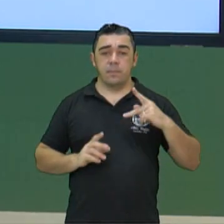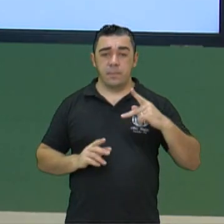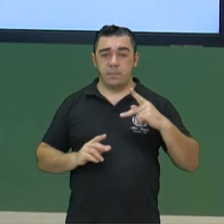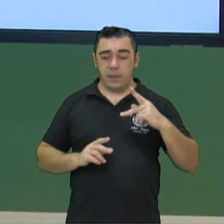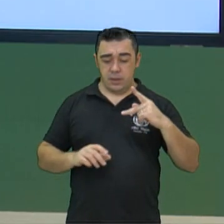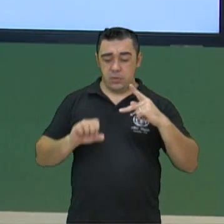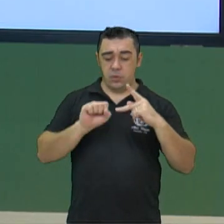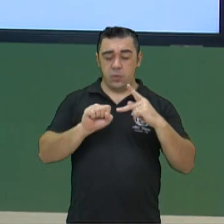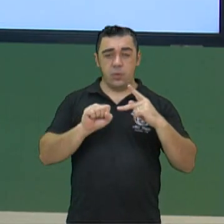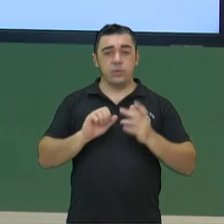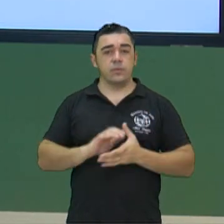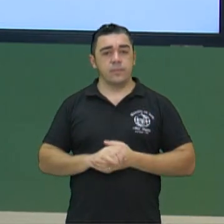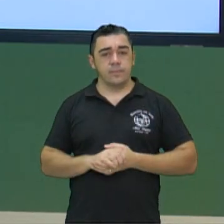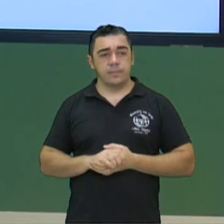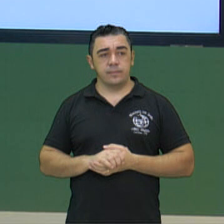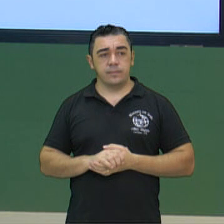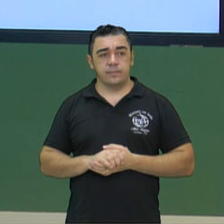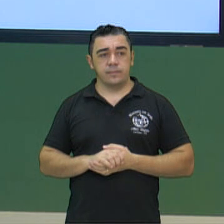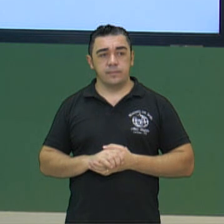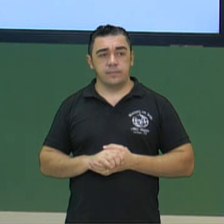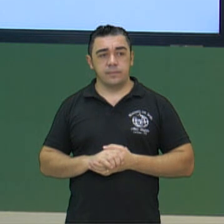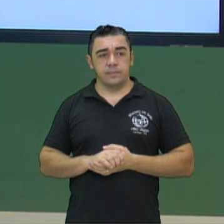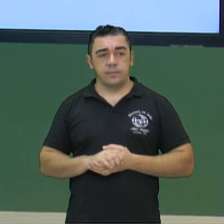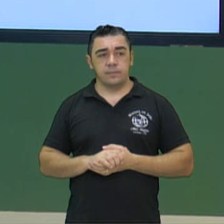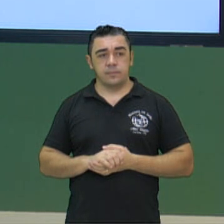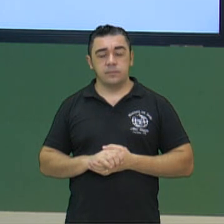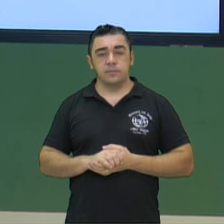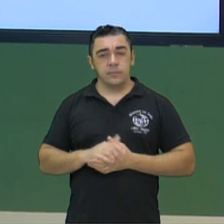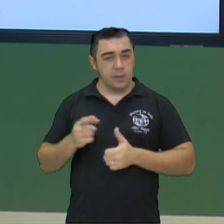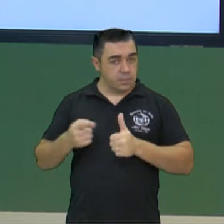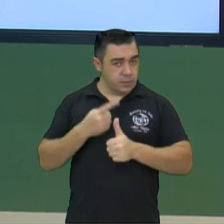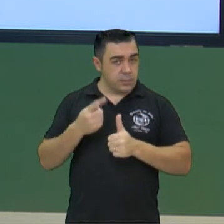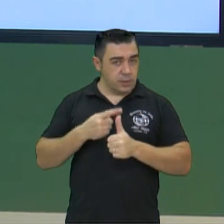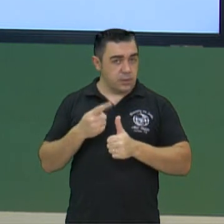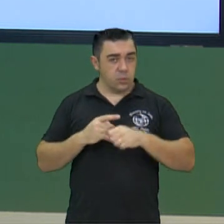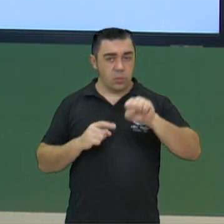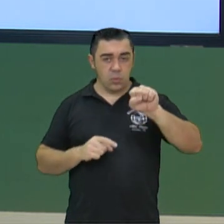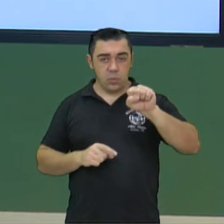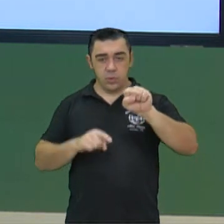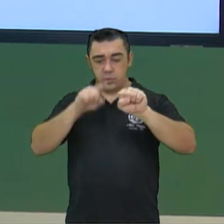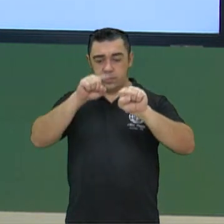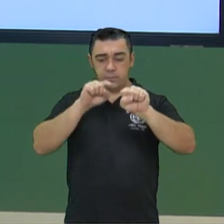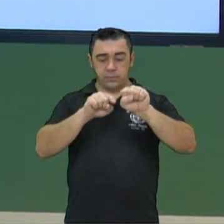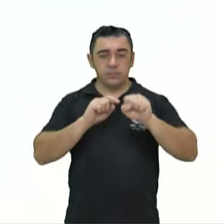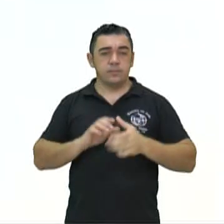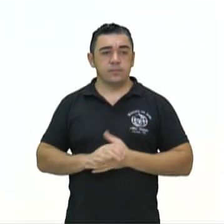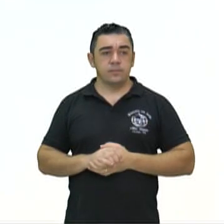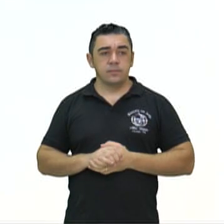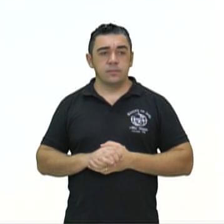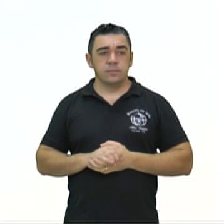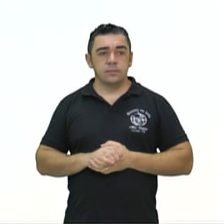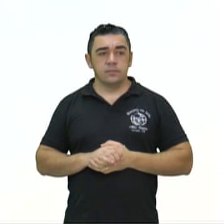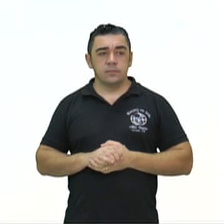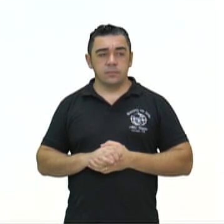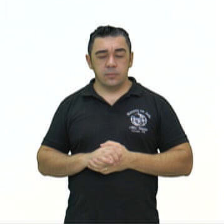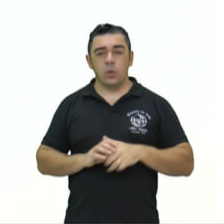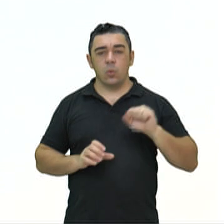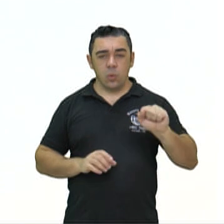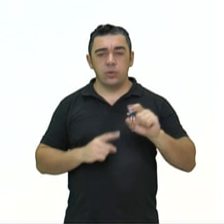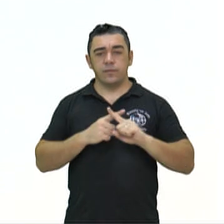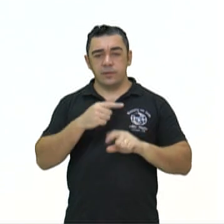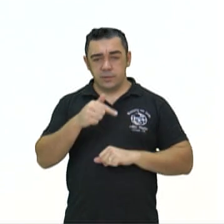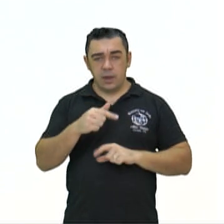8. E a gente vai resolver. Vamos resolver primeiro o fatorial. Qual que é o fatorial de 8? Então, é 8